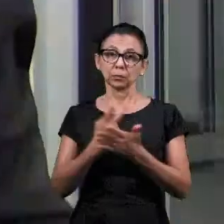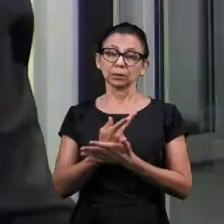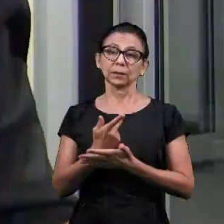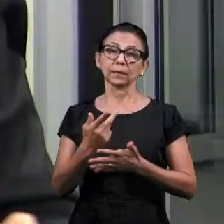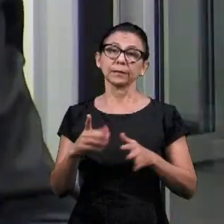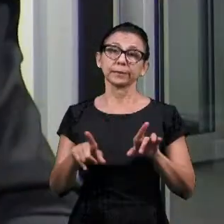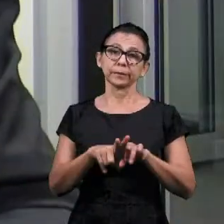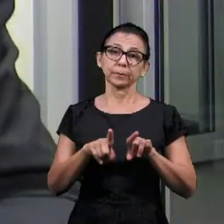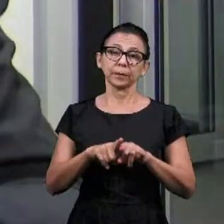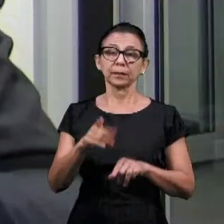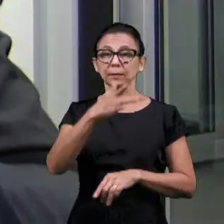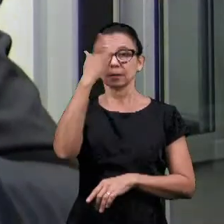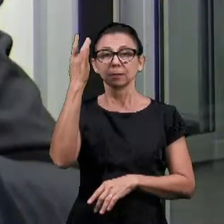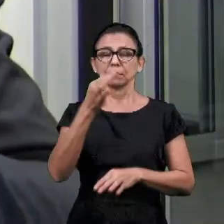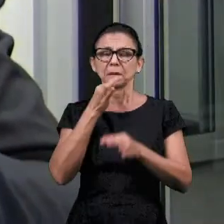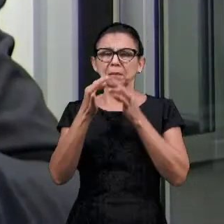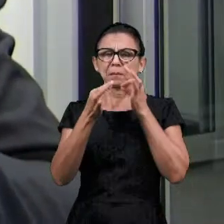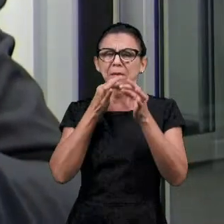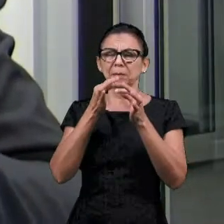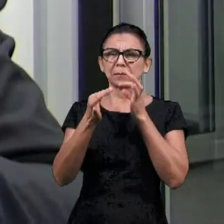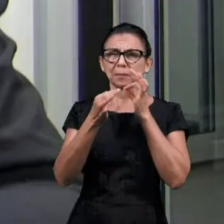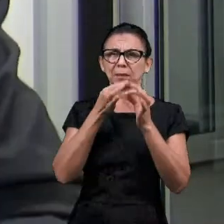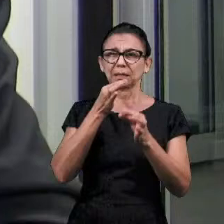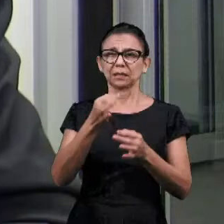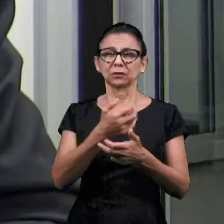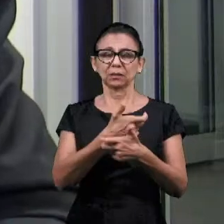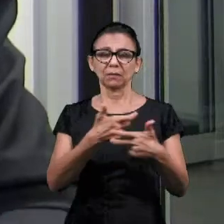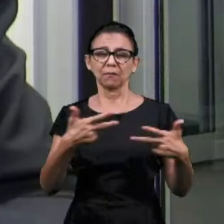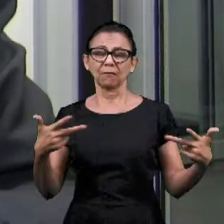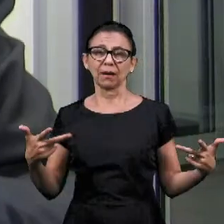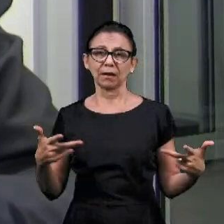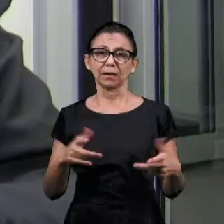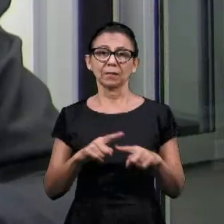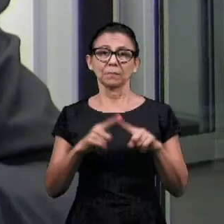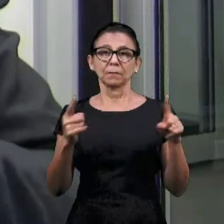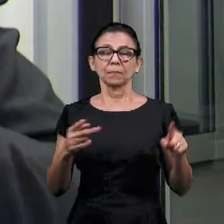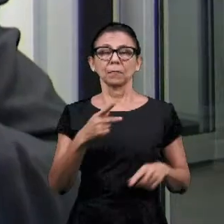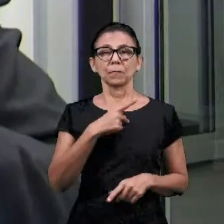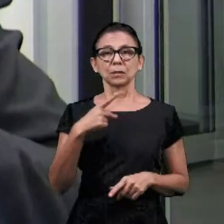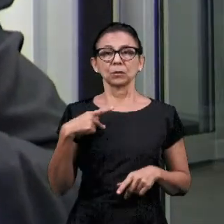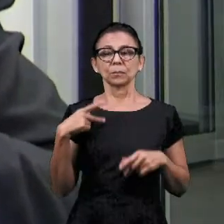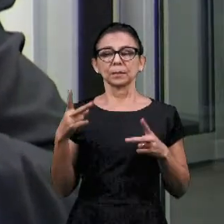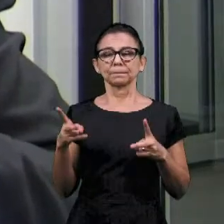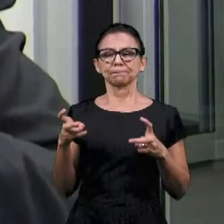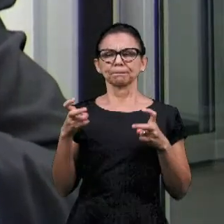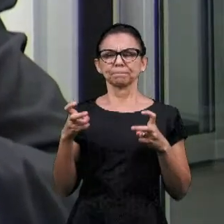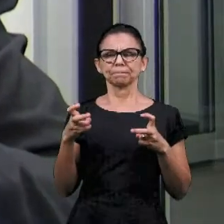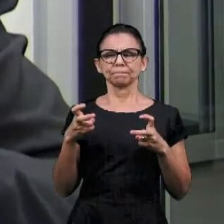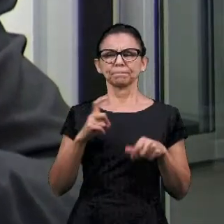homens, né? Mas ele tem essa percepção e ele está sendo